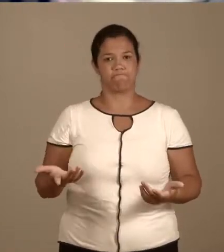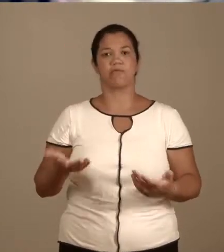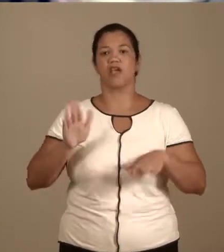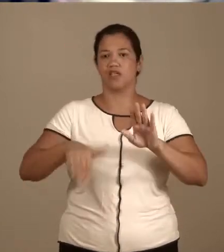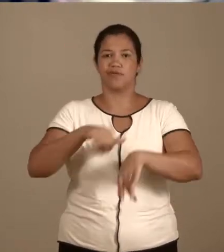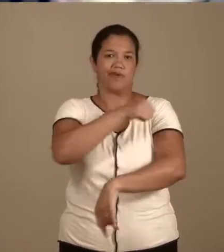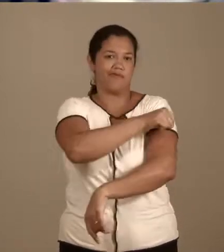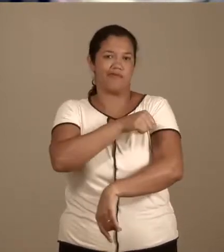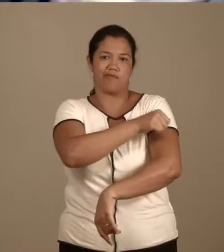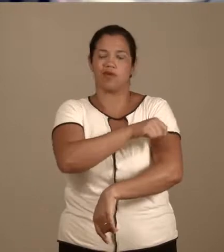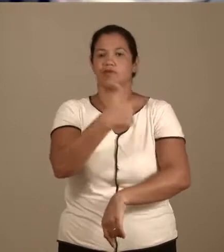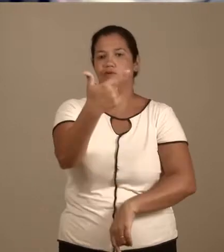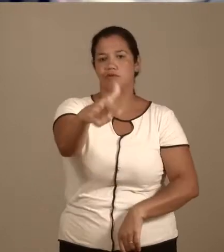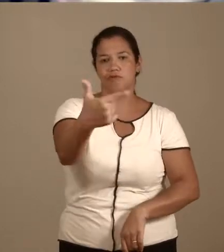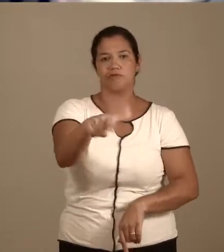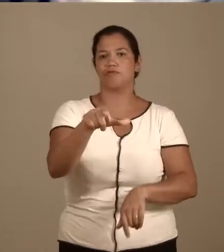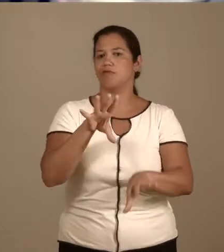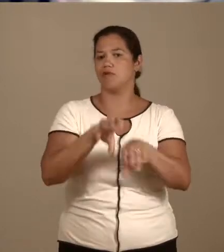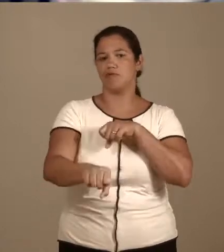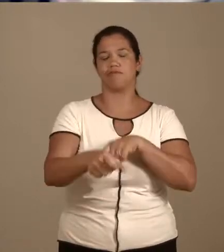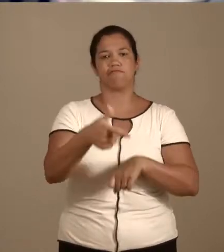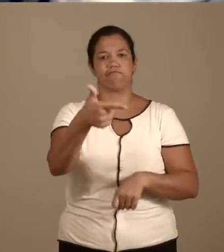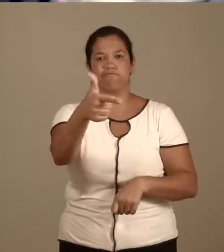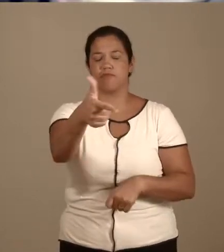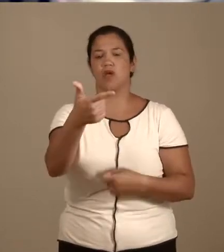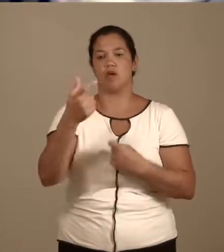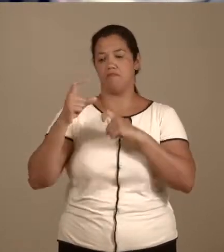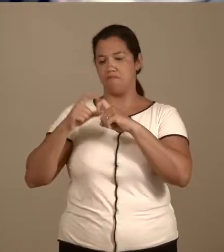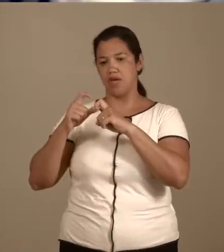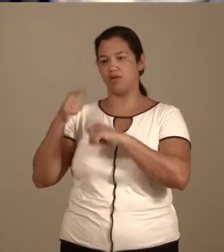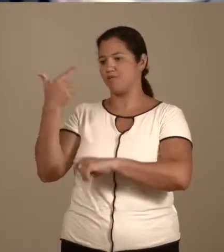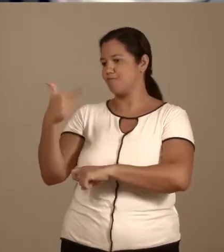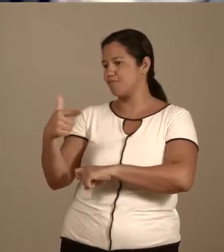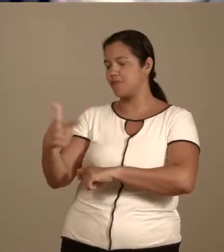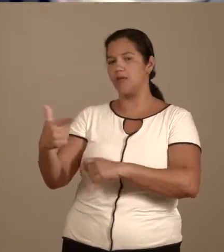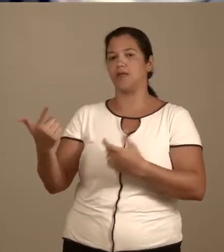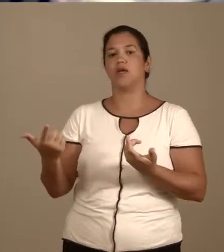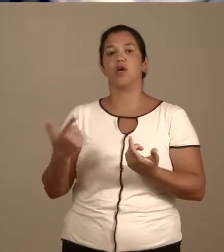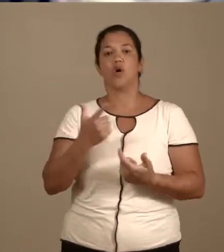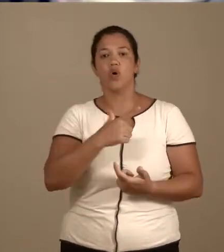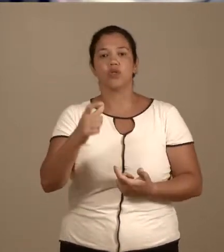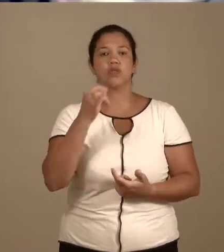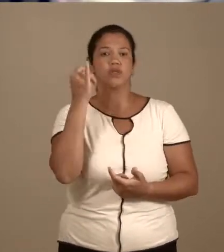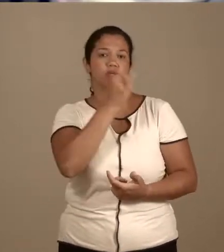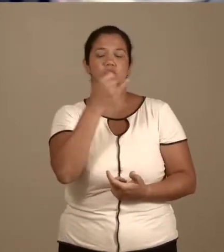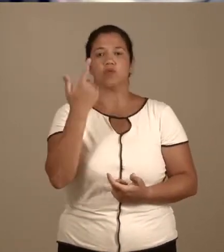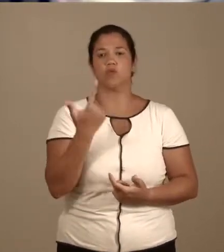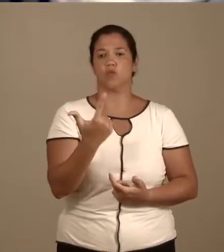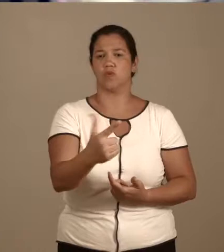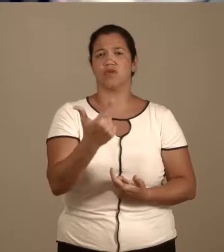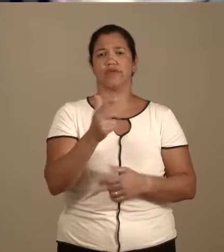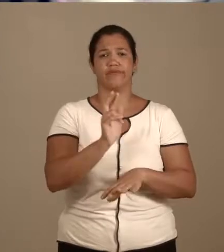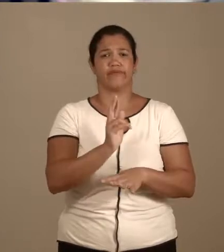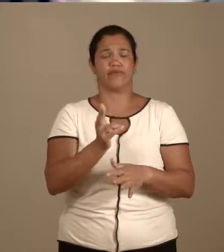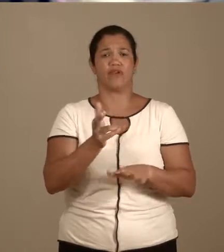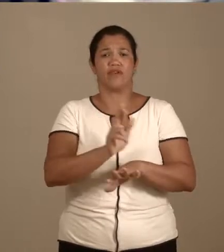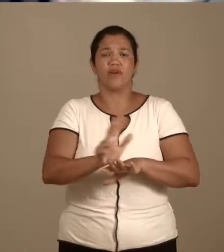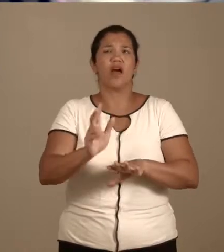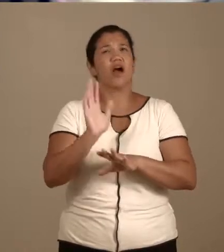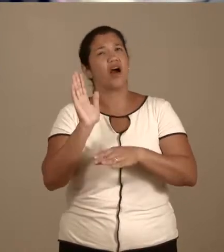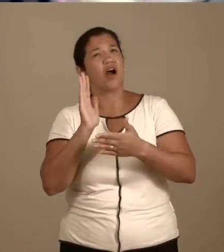vezes a enfermagem não tem essa noção na graduação, os médicos também não têm, os odontólogos, salvam-se